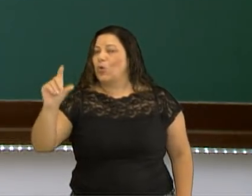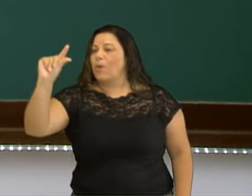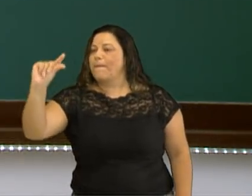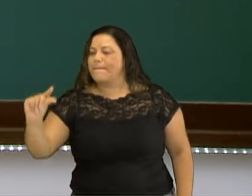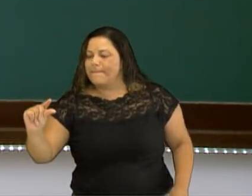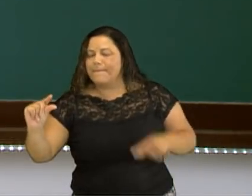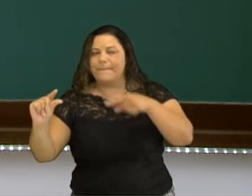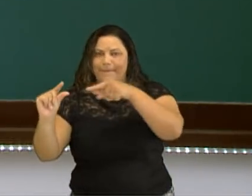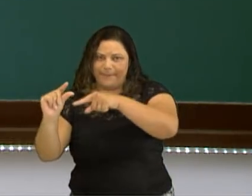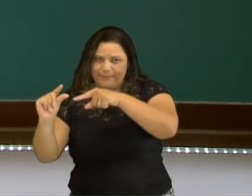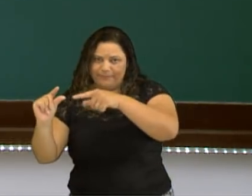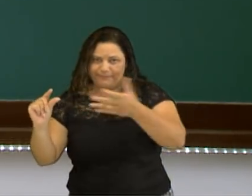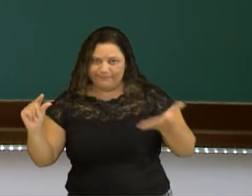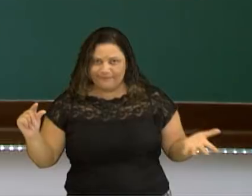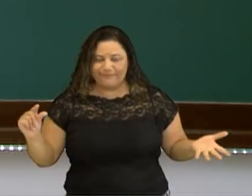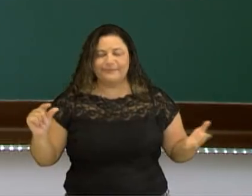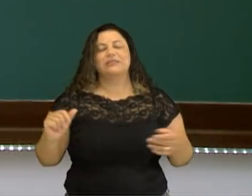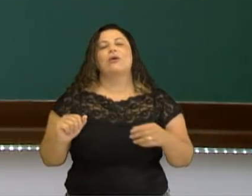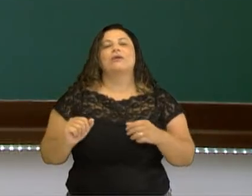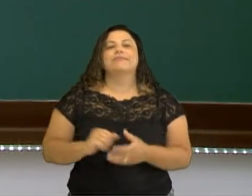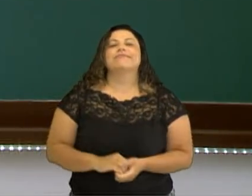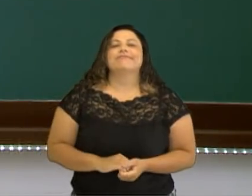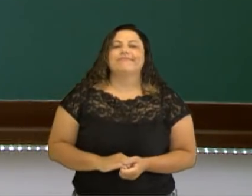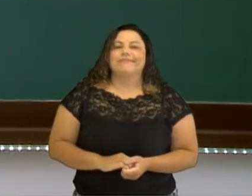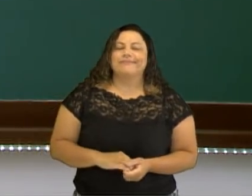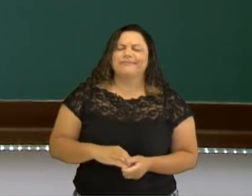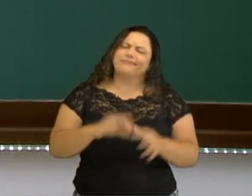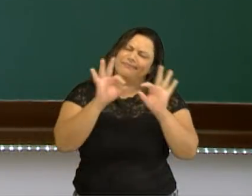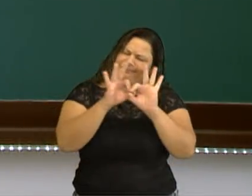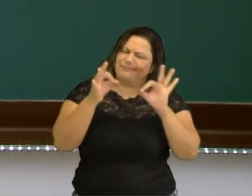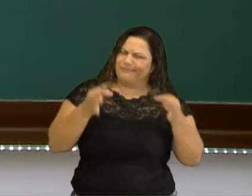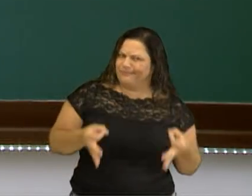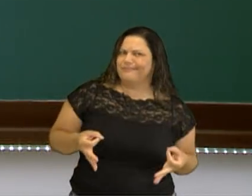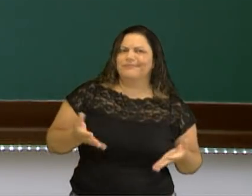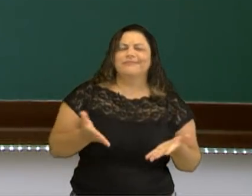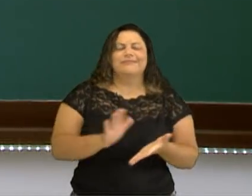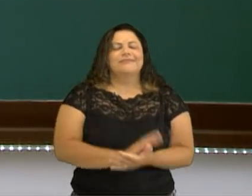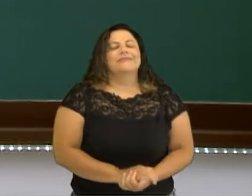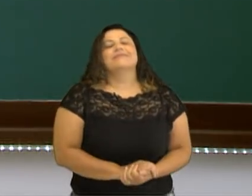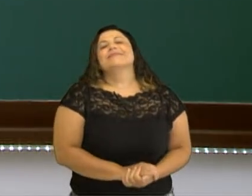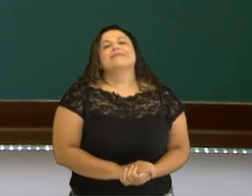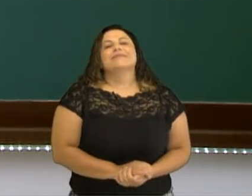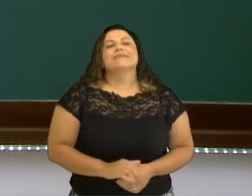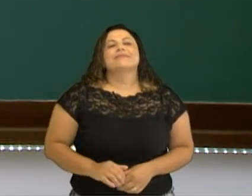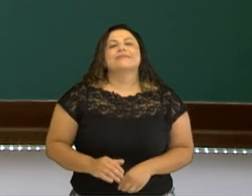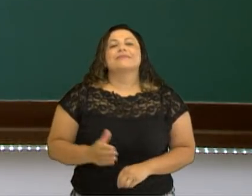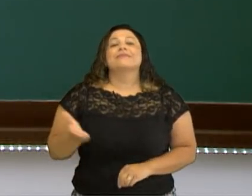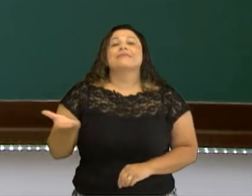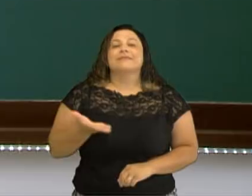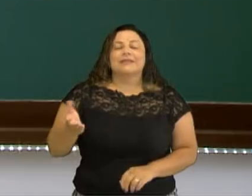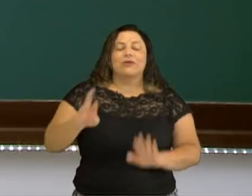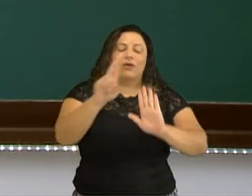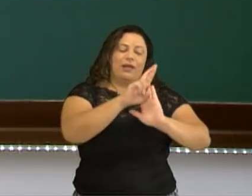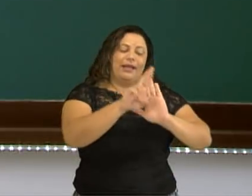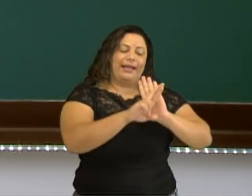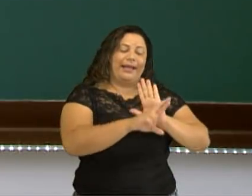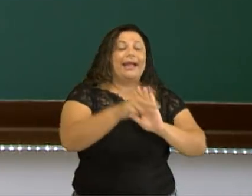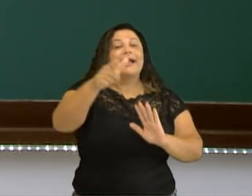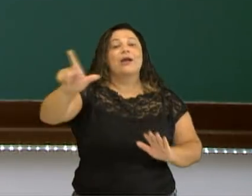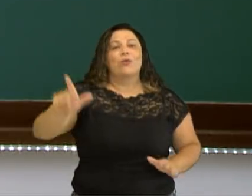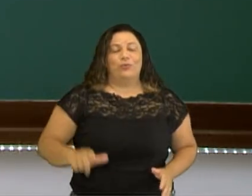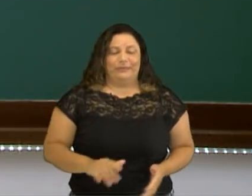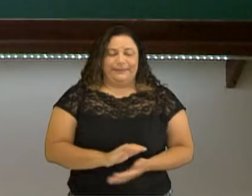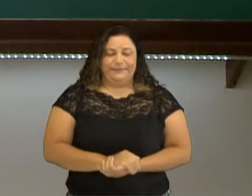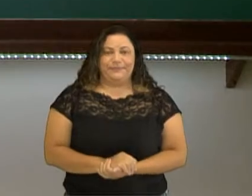ela com letra minúscula. Bem simples isso, né? Agora vamos para a próxima regra. Todos os